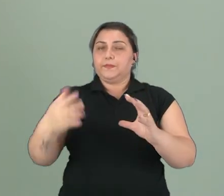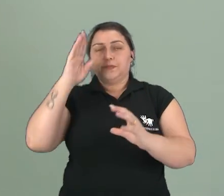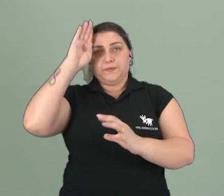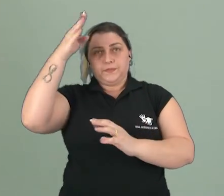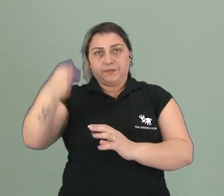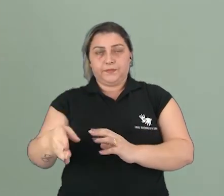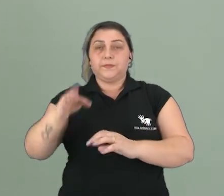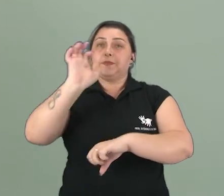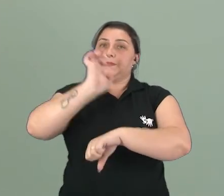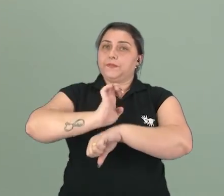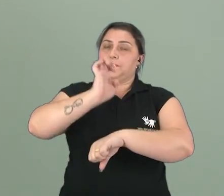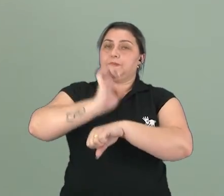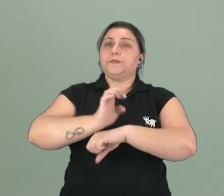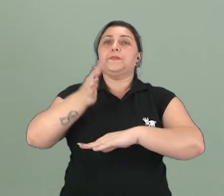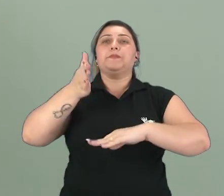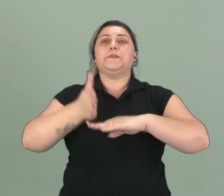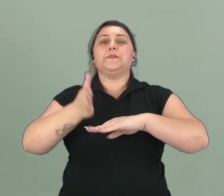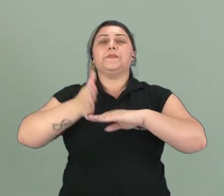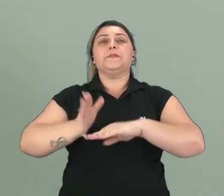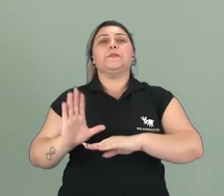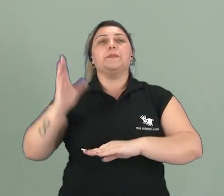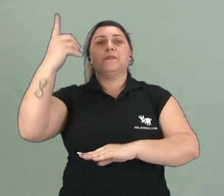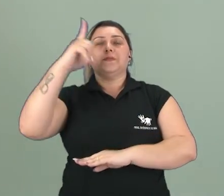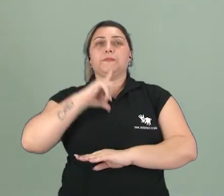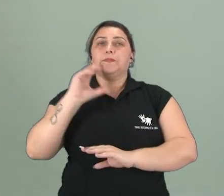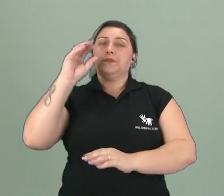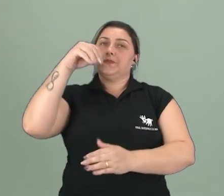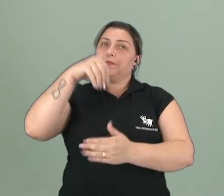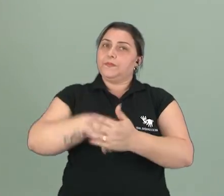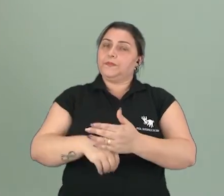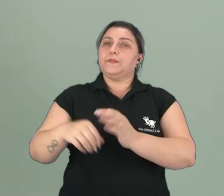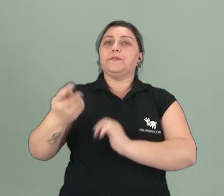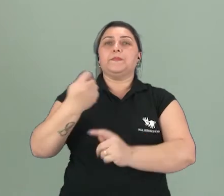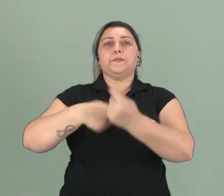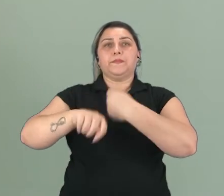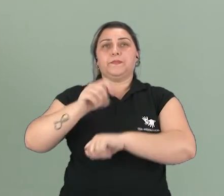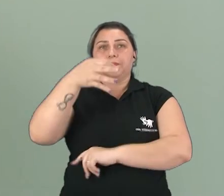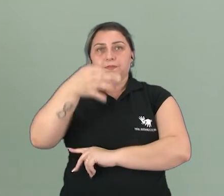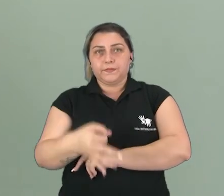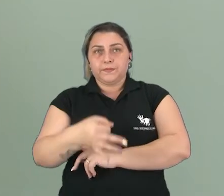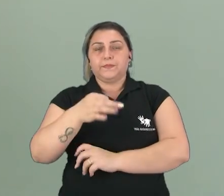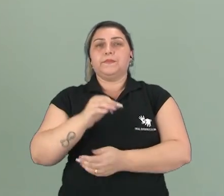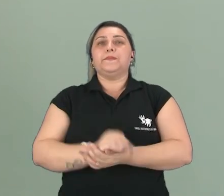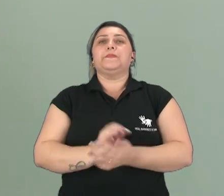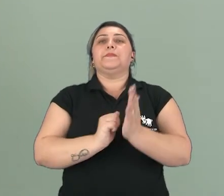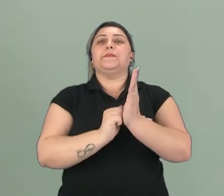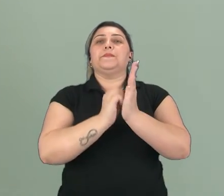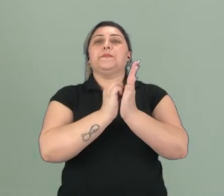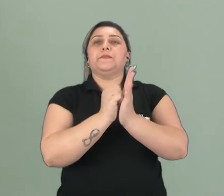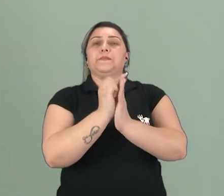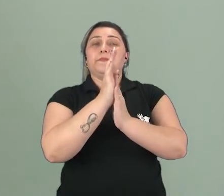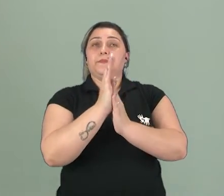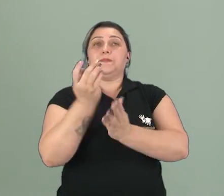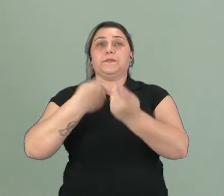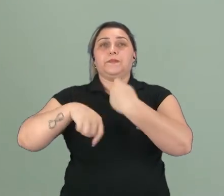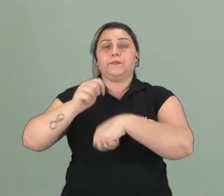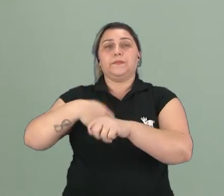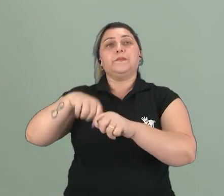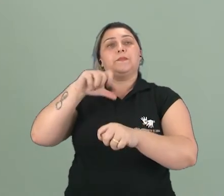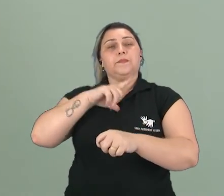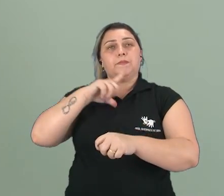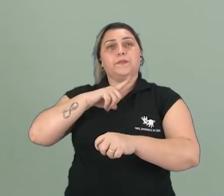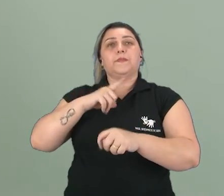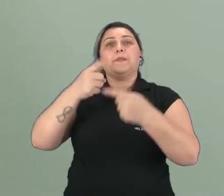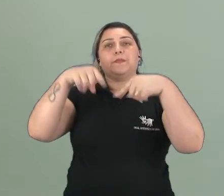que esses estados modernos passaram a ter dentro da sua administração, certo? A burocracia administrativa, agora a gente tem um corpo